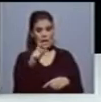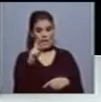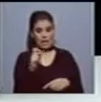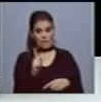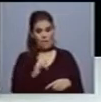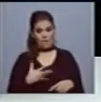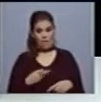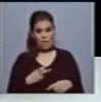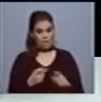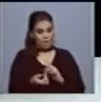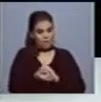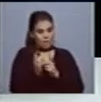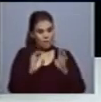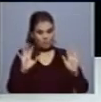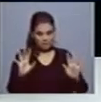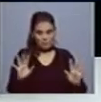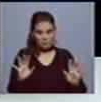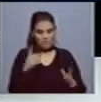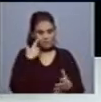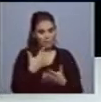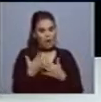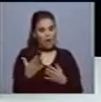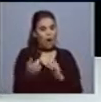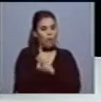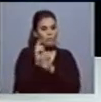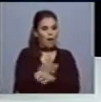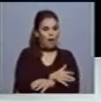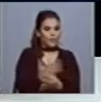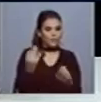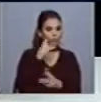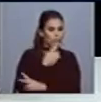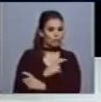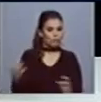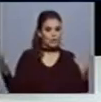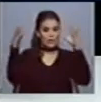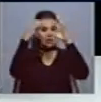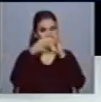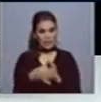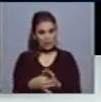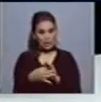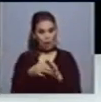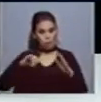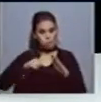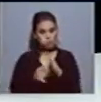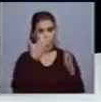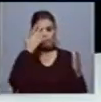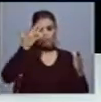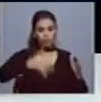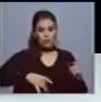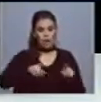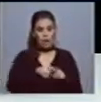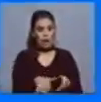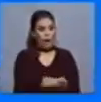Ao contrário das anteriores detecções de ondas gravitacionais que estavam relacionados com a fusão de buracos negros, ou seja, elementos